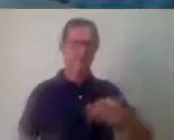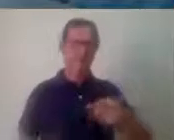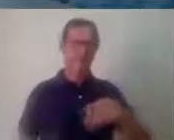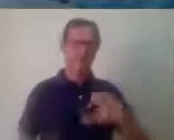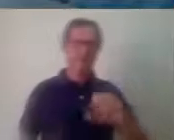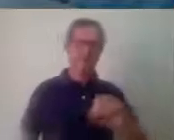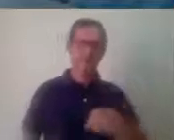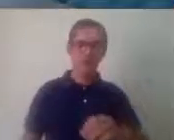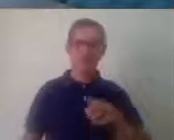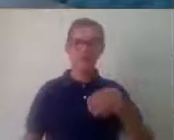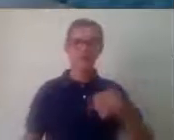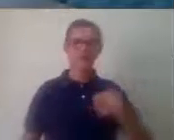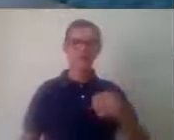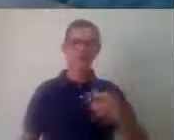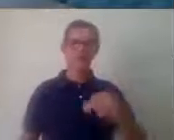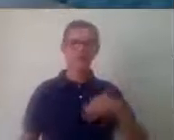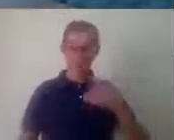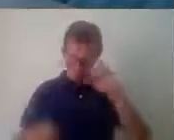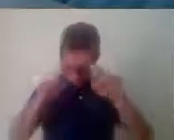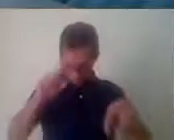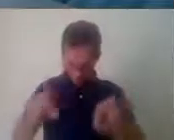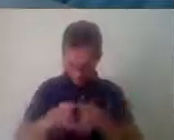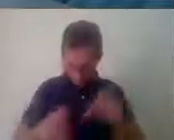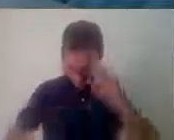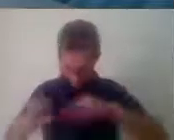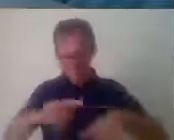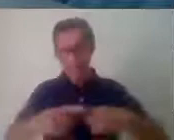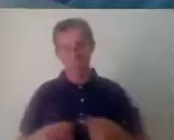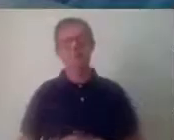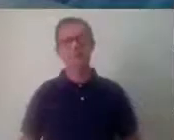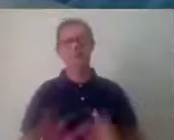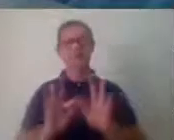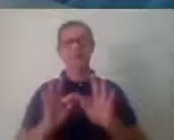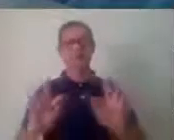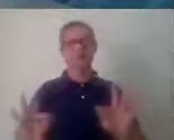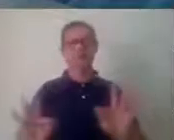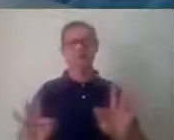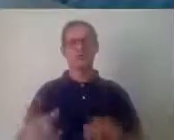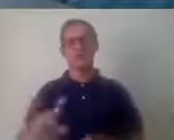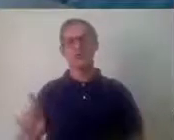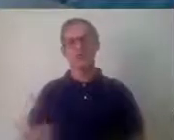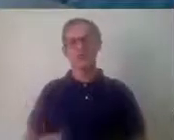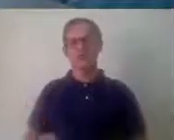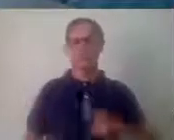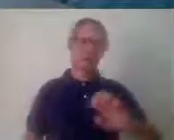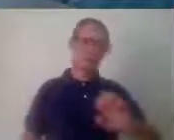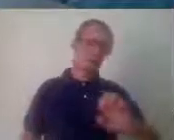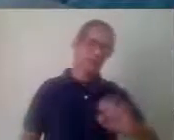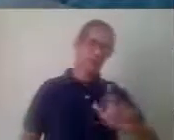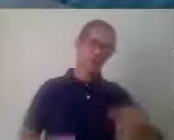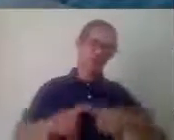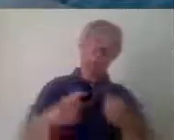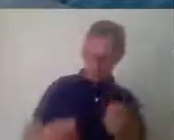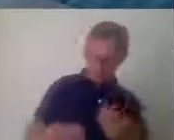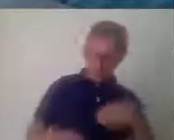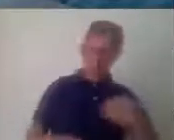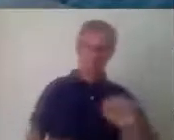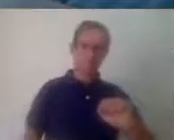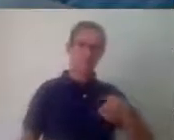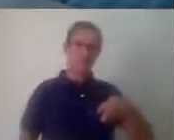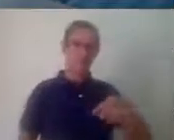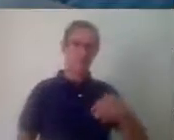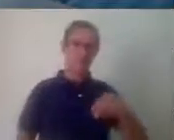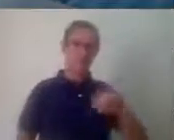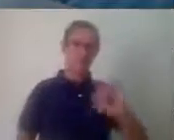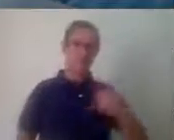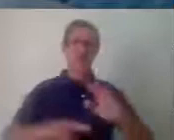de máximo e mínimo, ela pode ser analisada em uma função de uma variável real, e aí você pensa, máximo, o que significa